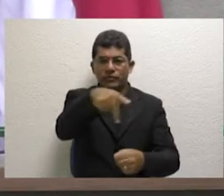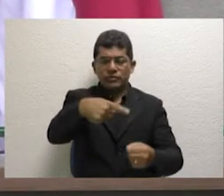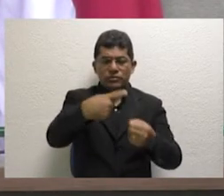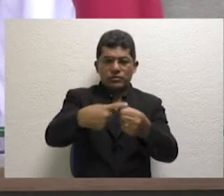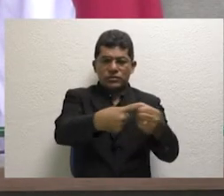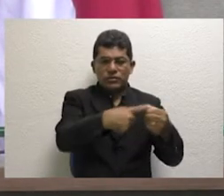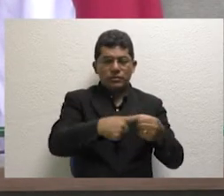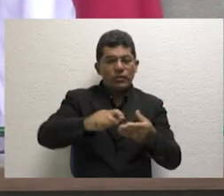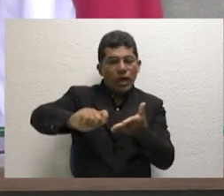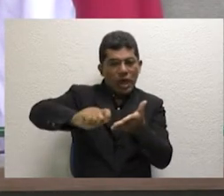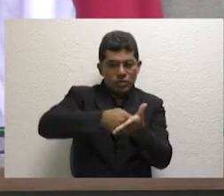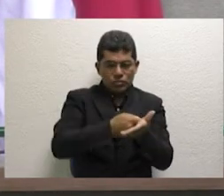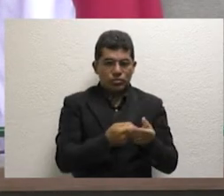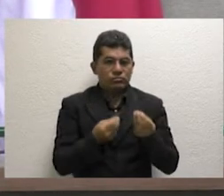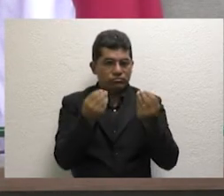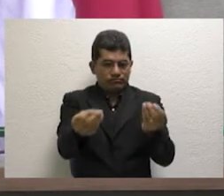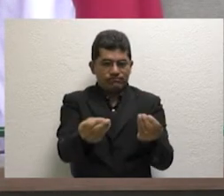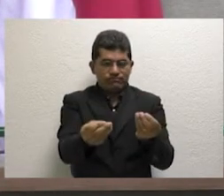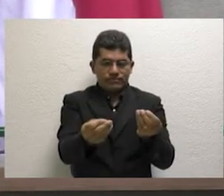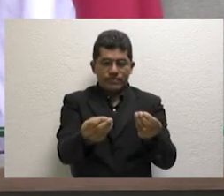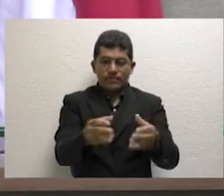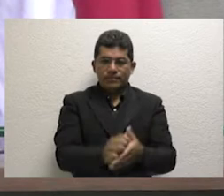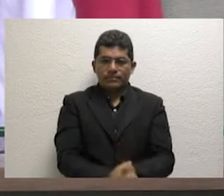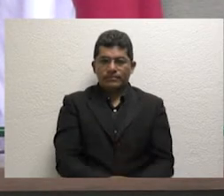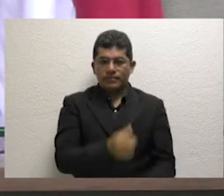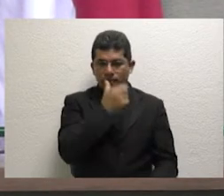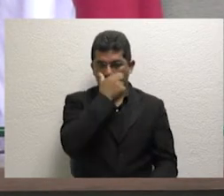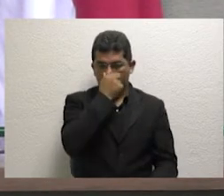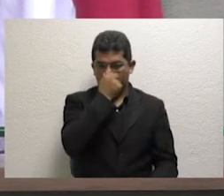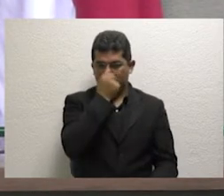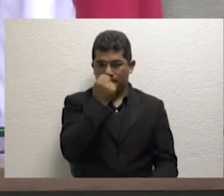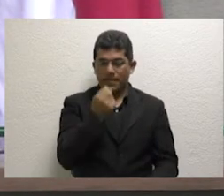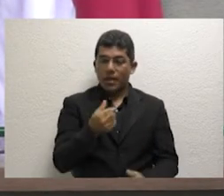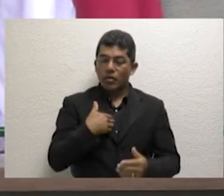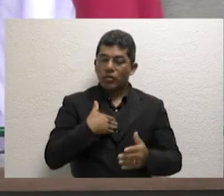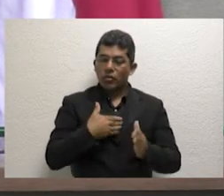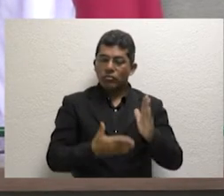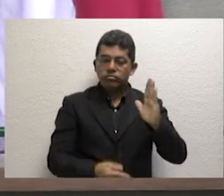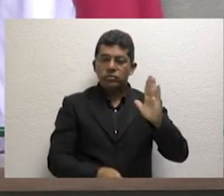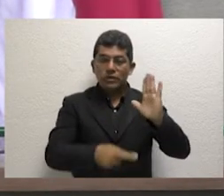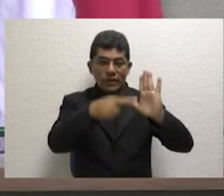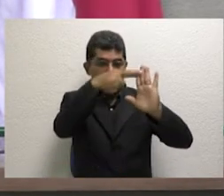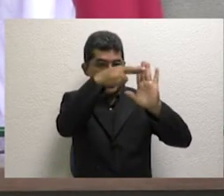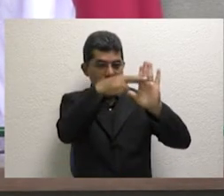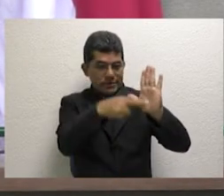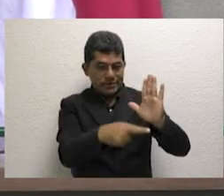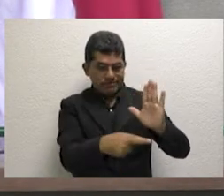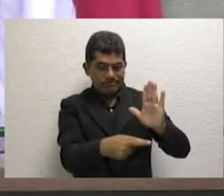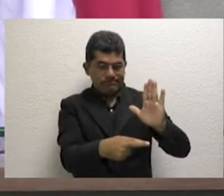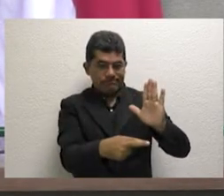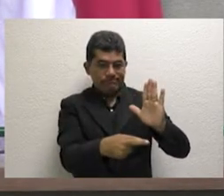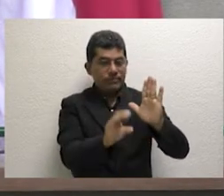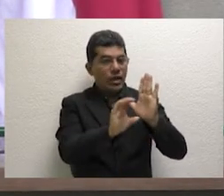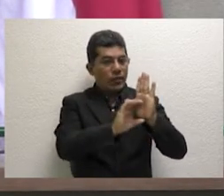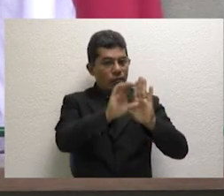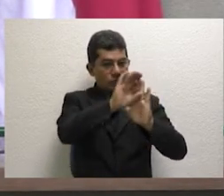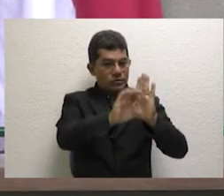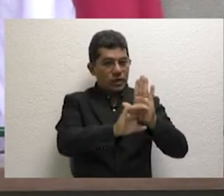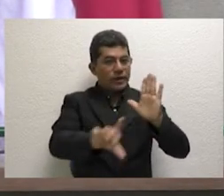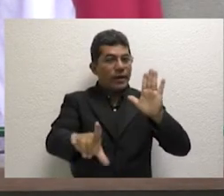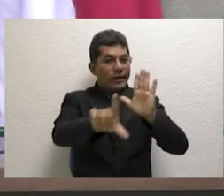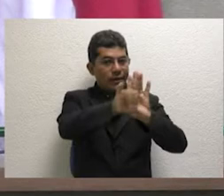quero dizer também que seguimos todos os preceitos constitucionais e